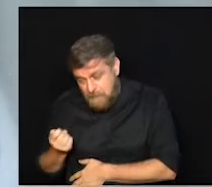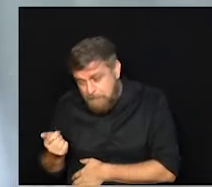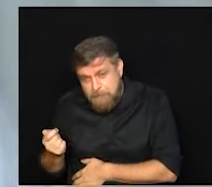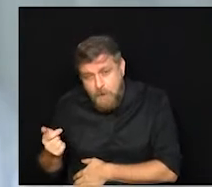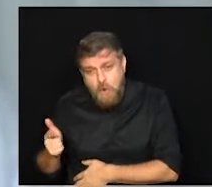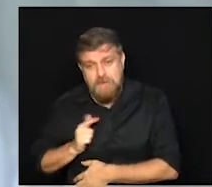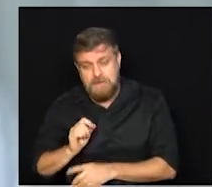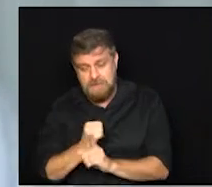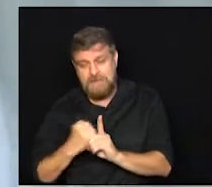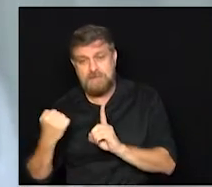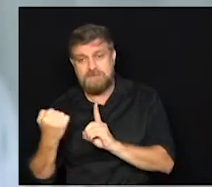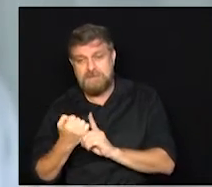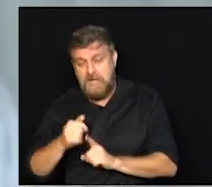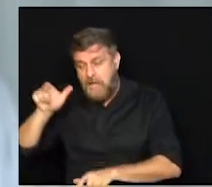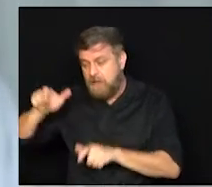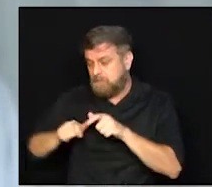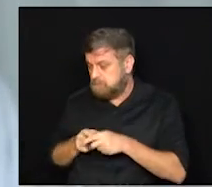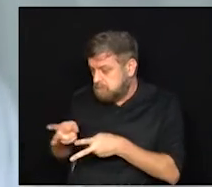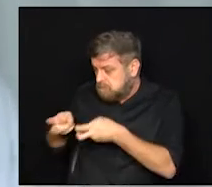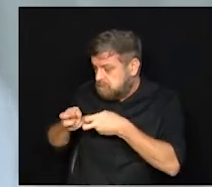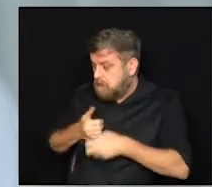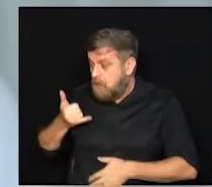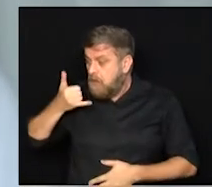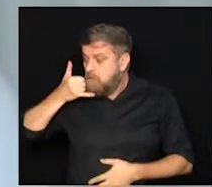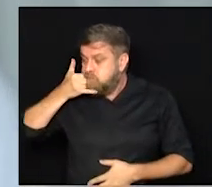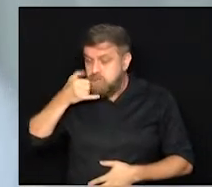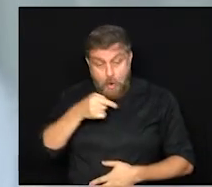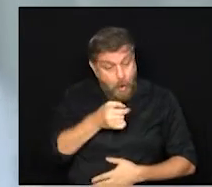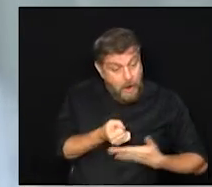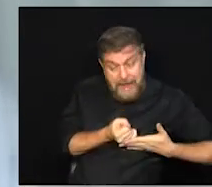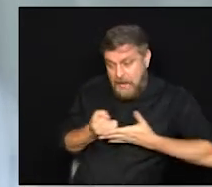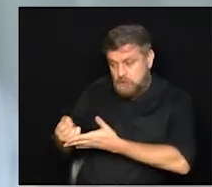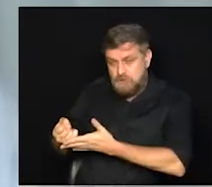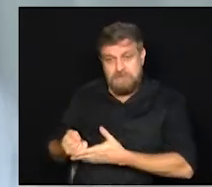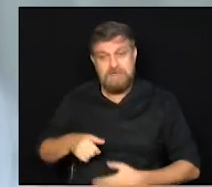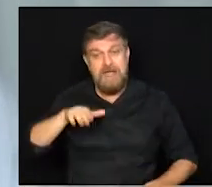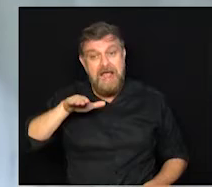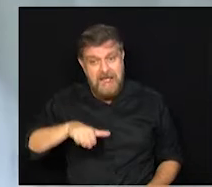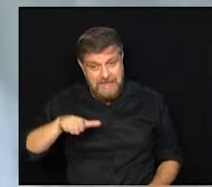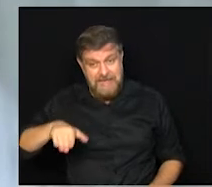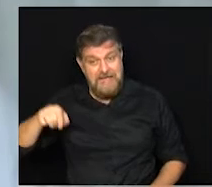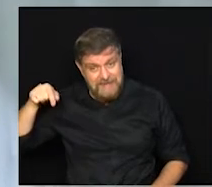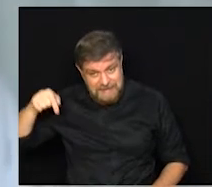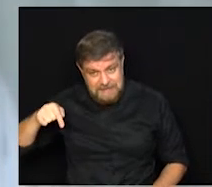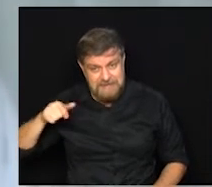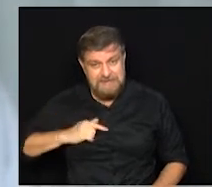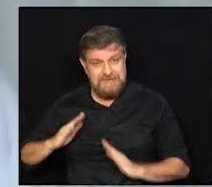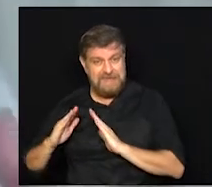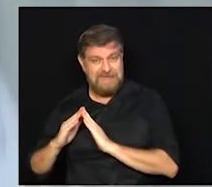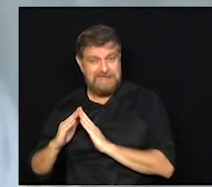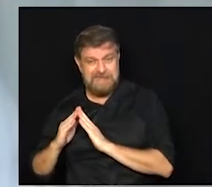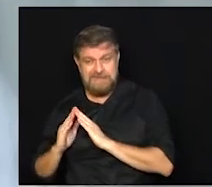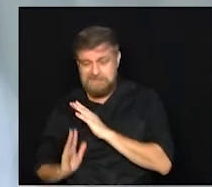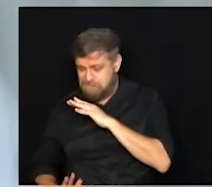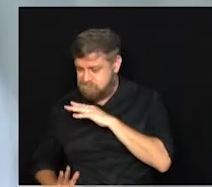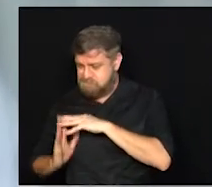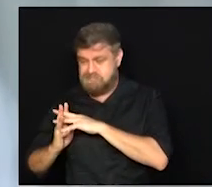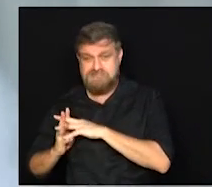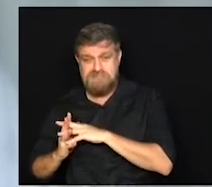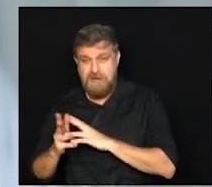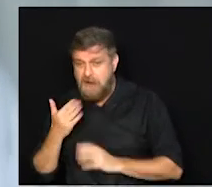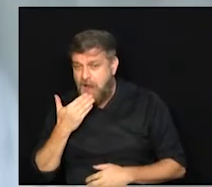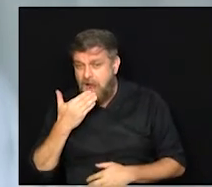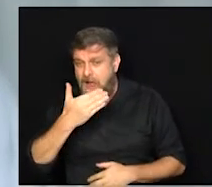sociedade, terceiros que vão pedir ajuda. A gente tem casos que a criança, né? A criança dentro de casa não aguenta e pede